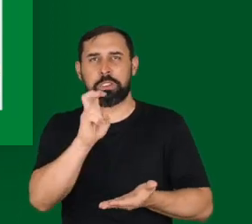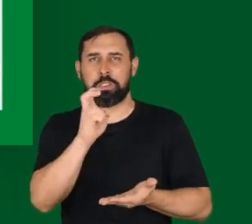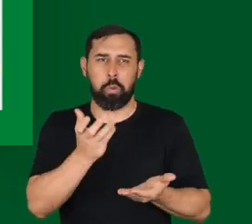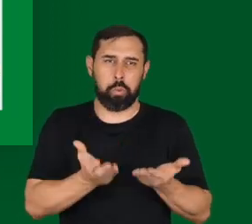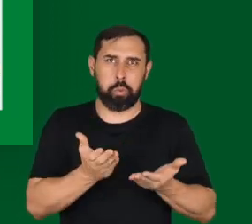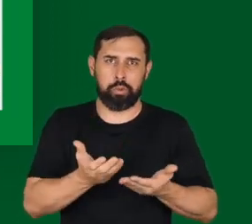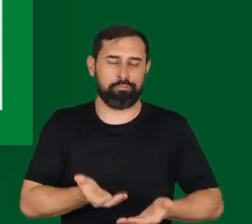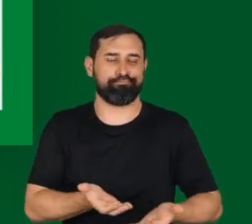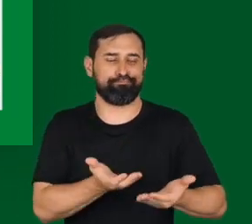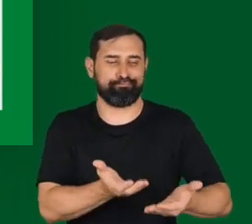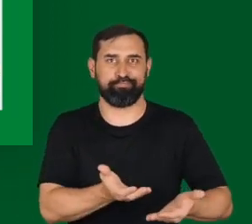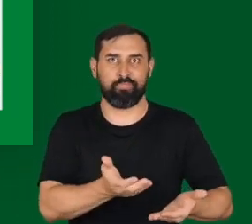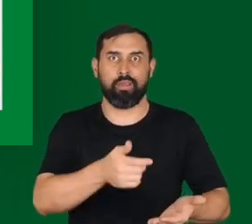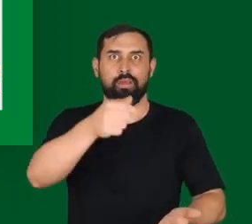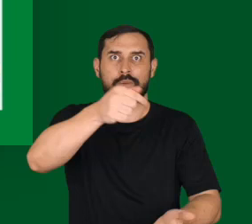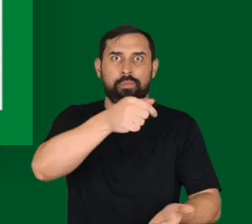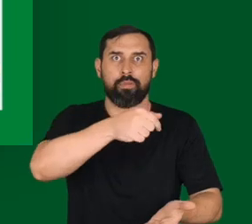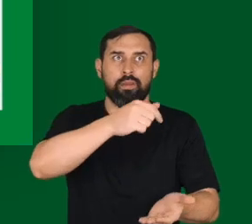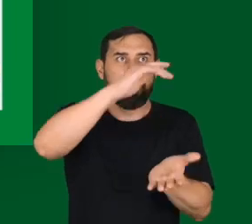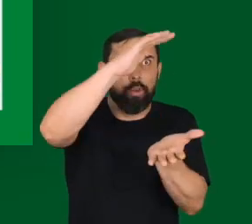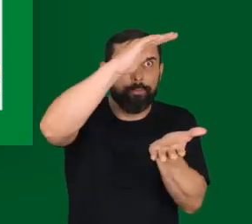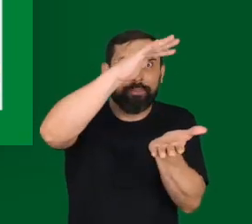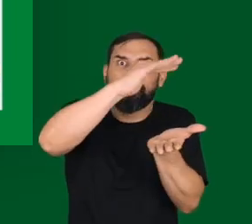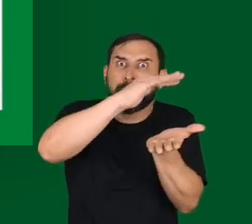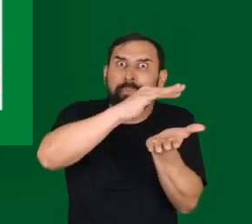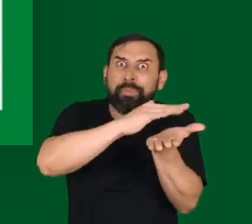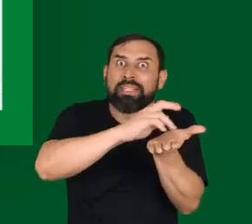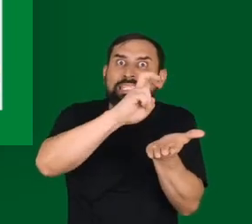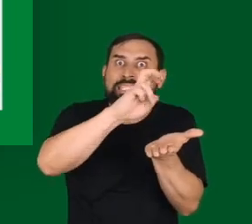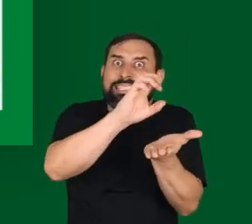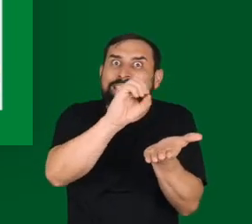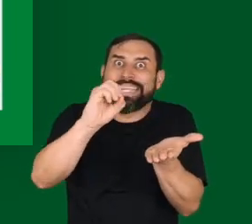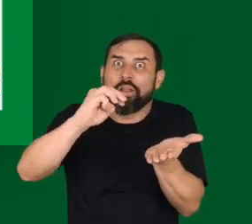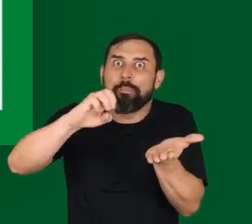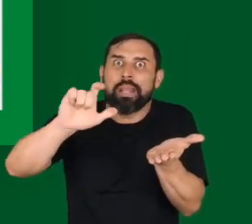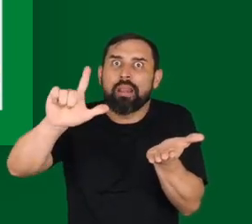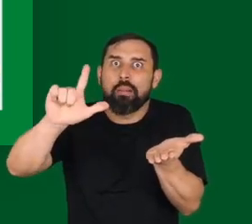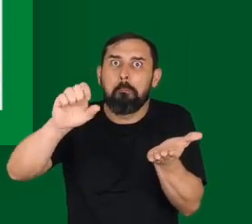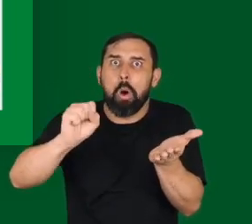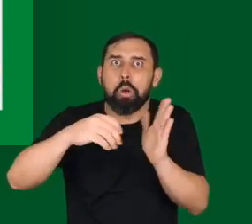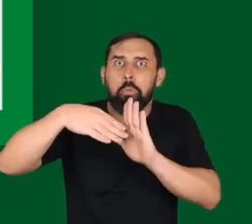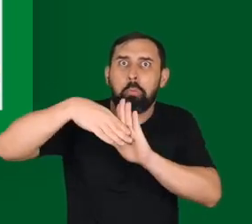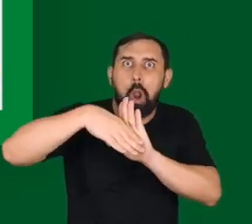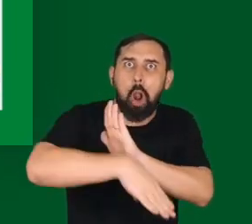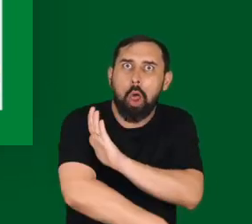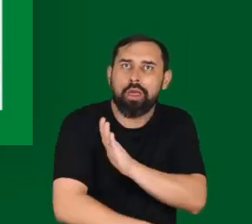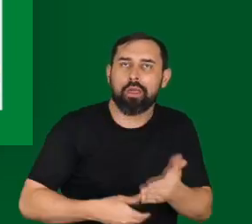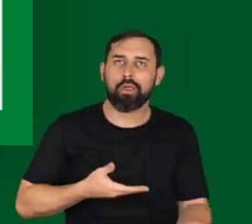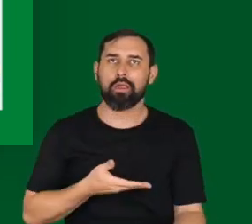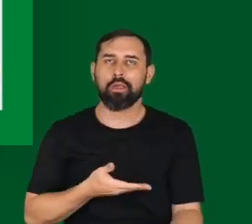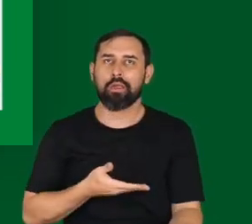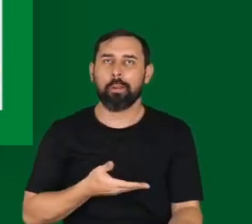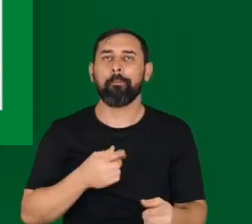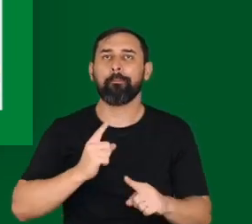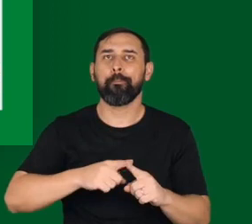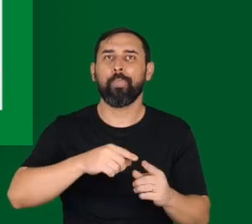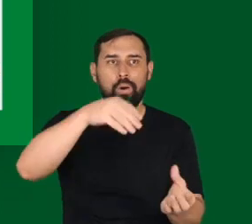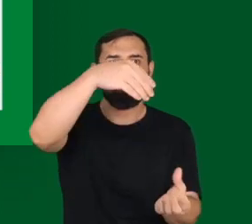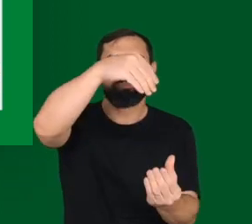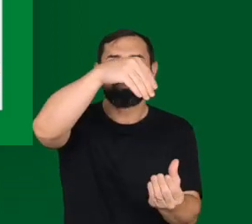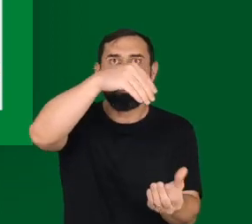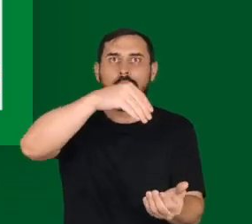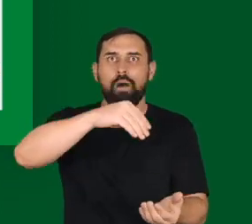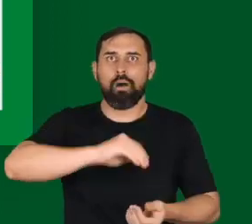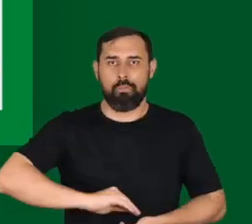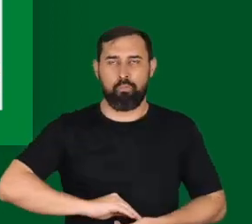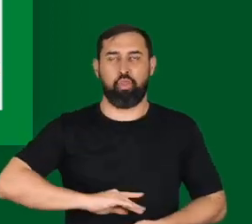10 quilos, 5 quilos, e fazer uma reposição de 500 ml. Então, eu vou agravar a condição clínica dessa criança,